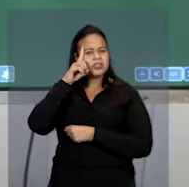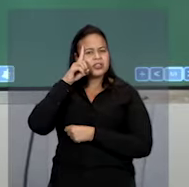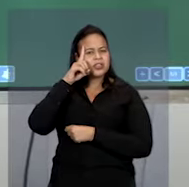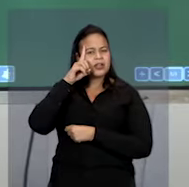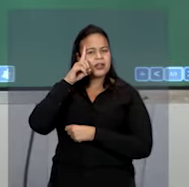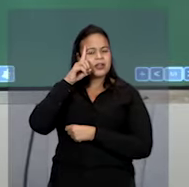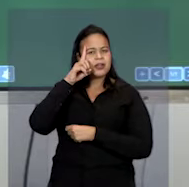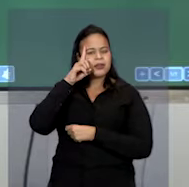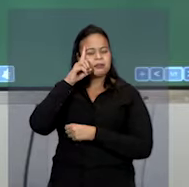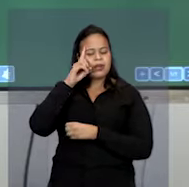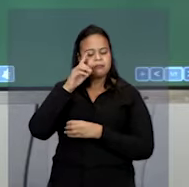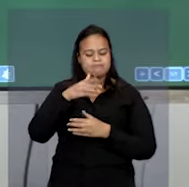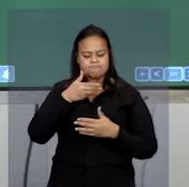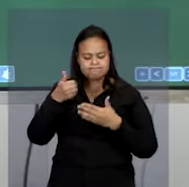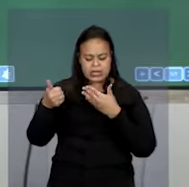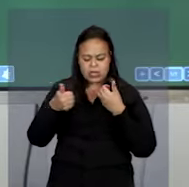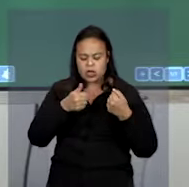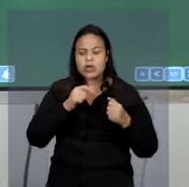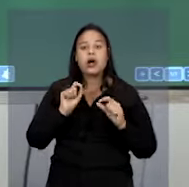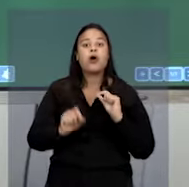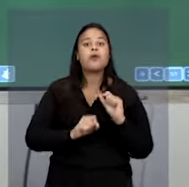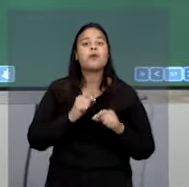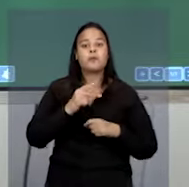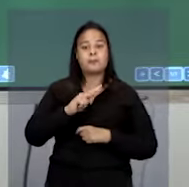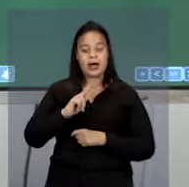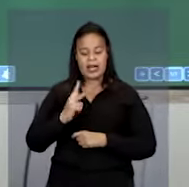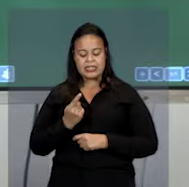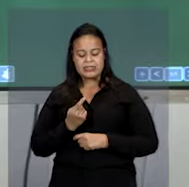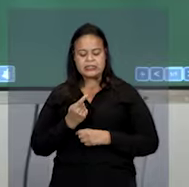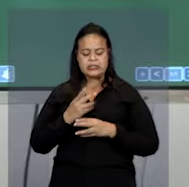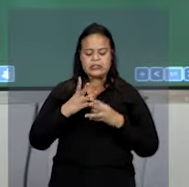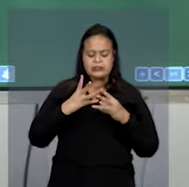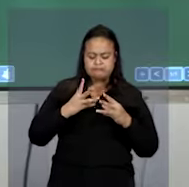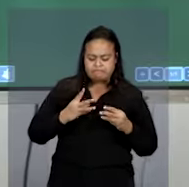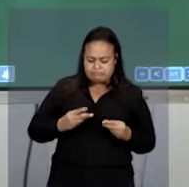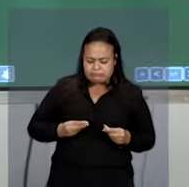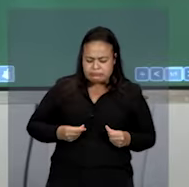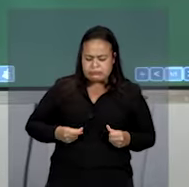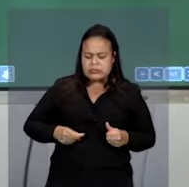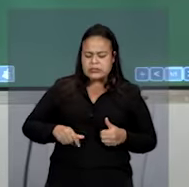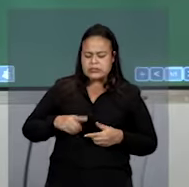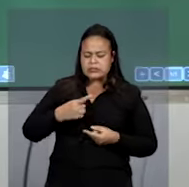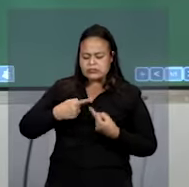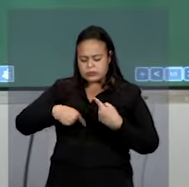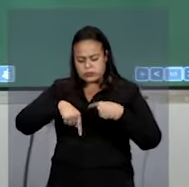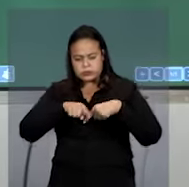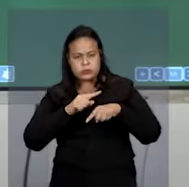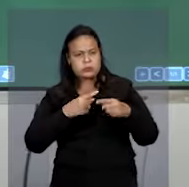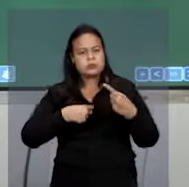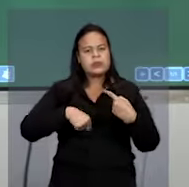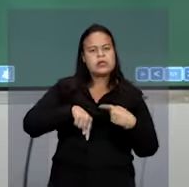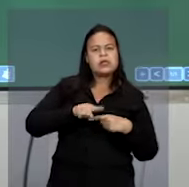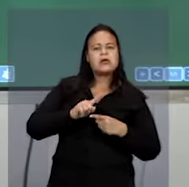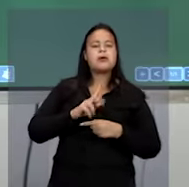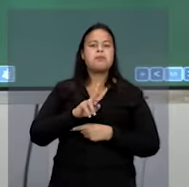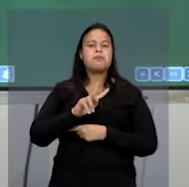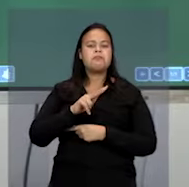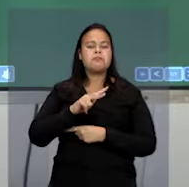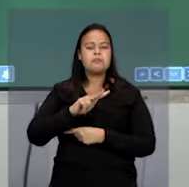o pH, né? Nós estamos com alguma acidez, com alguma situação que o pH está